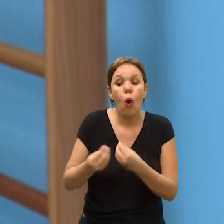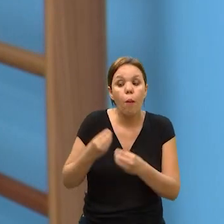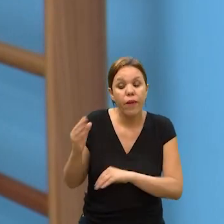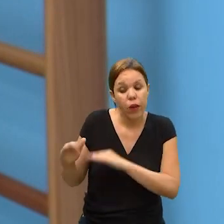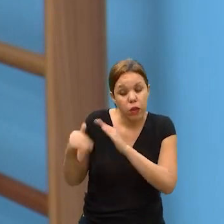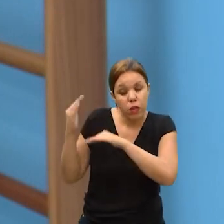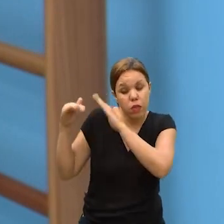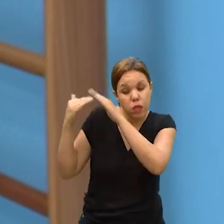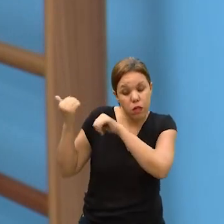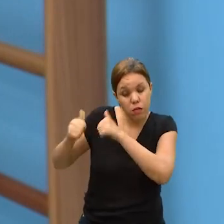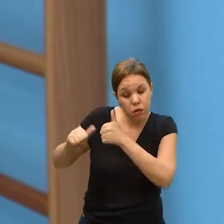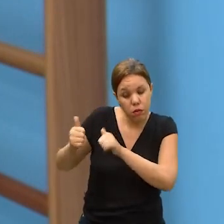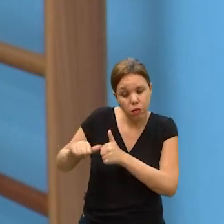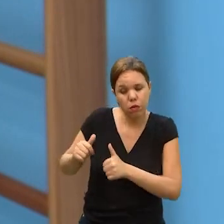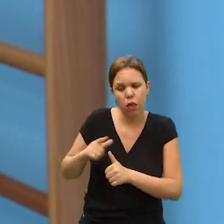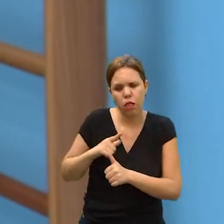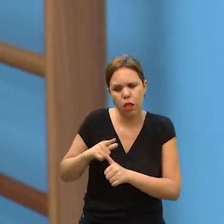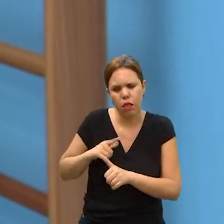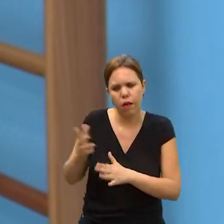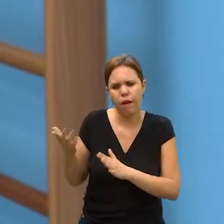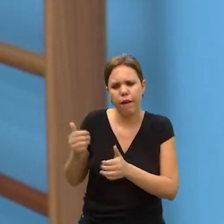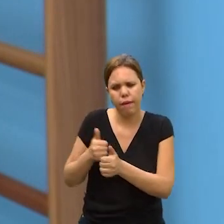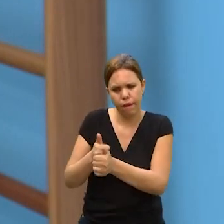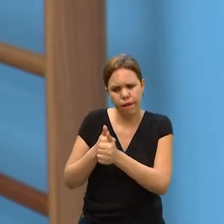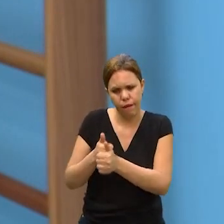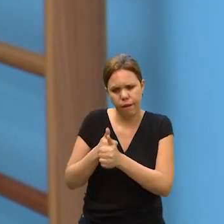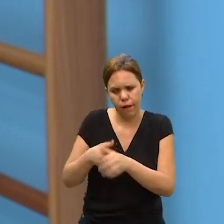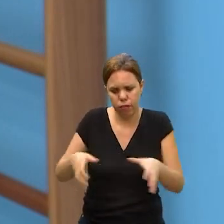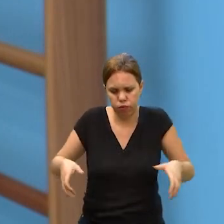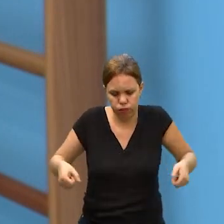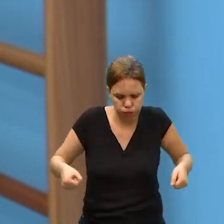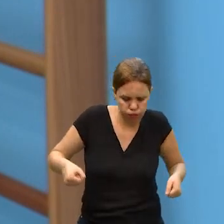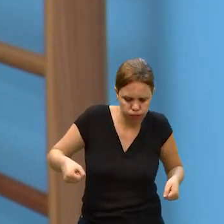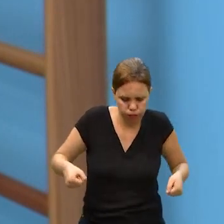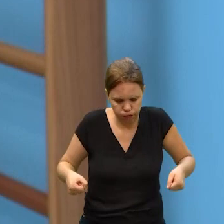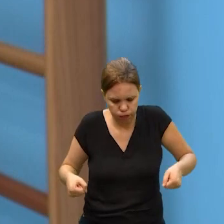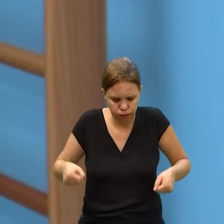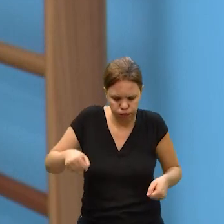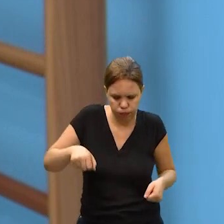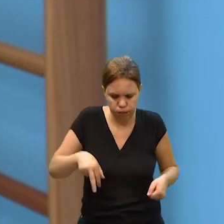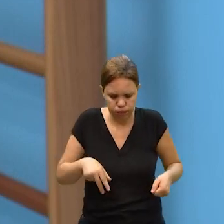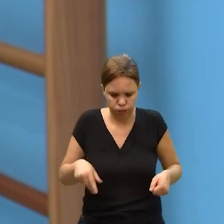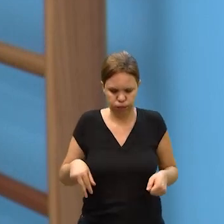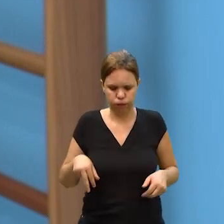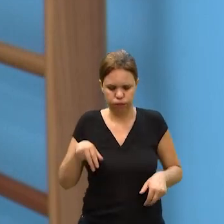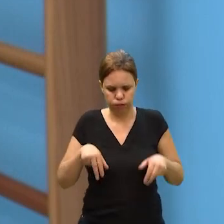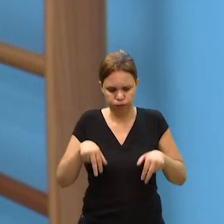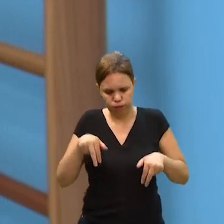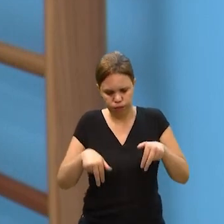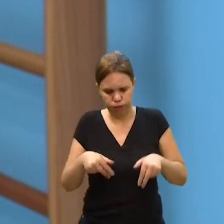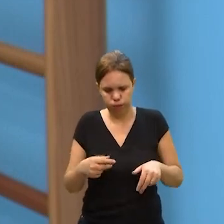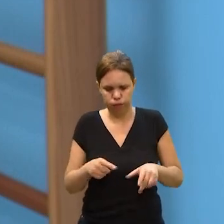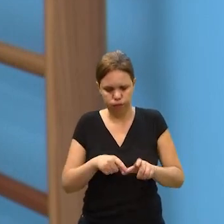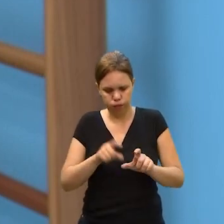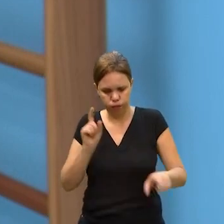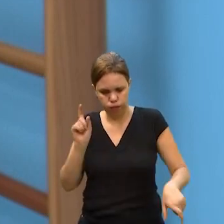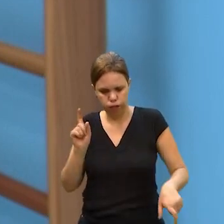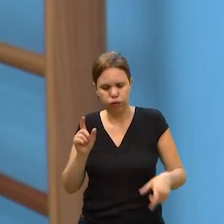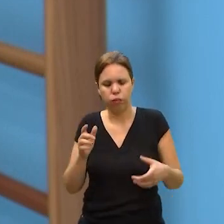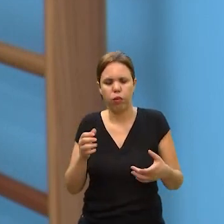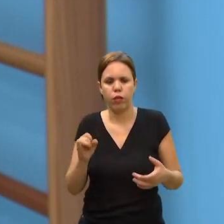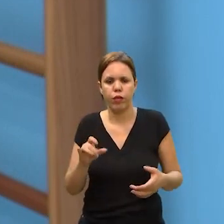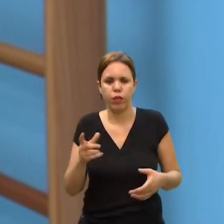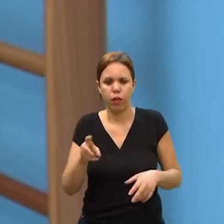conseguir evoluir, se ela vai conseguir ter uma marcha assistida com o andador, se ela possivelmente terá uma marcha